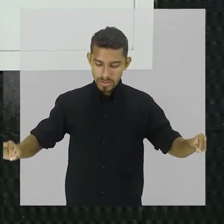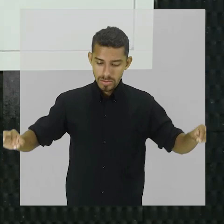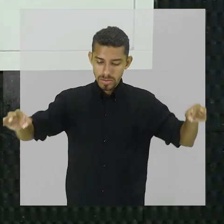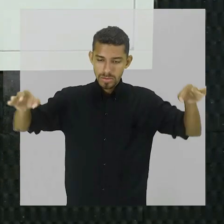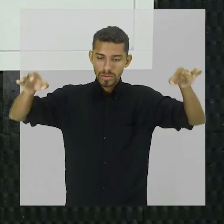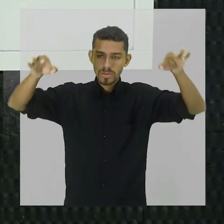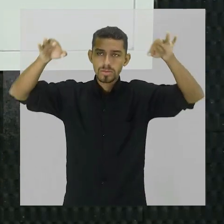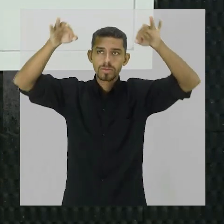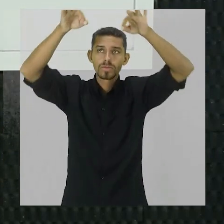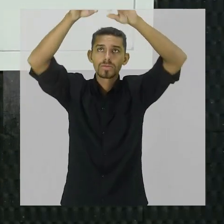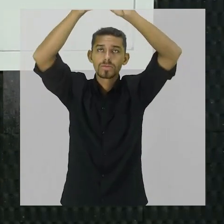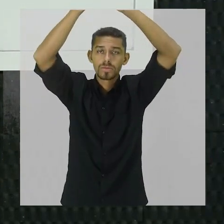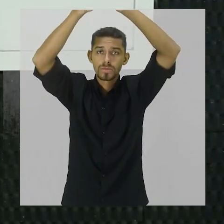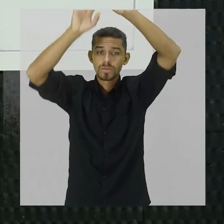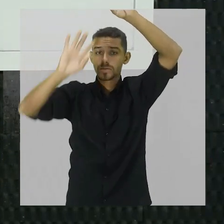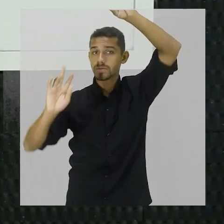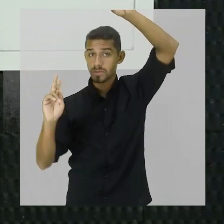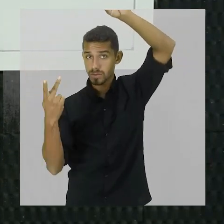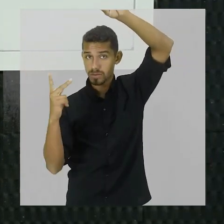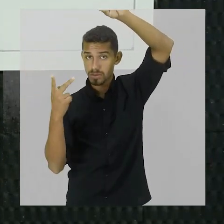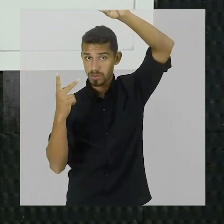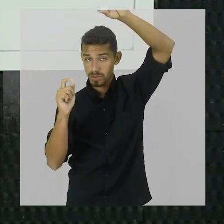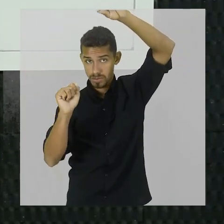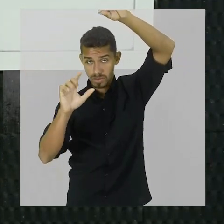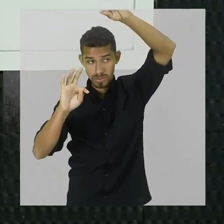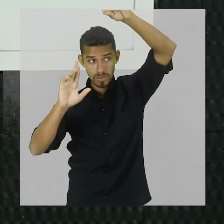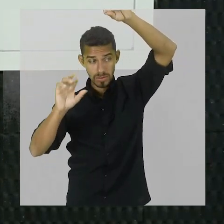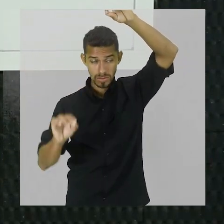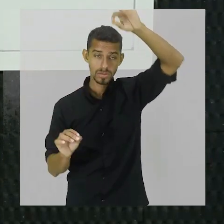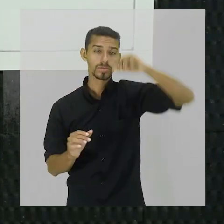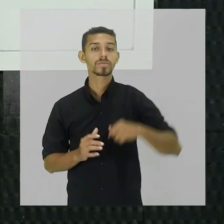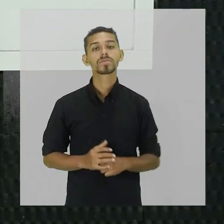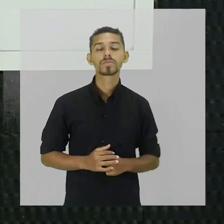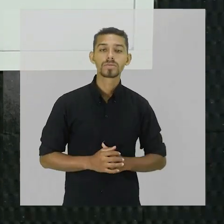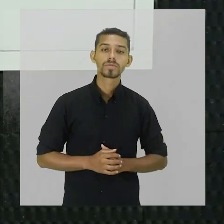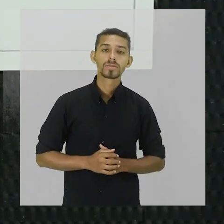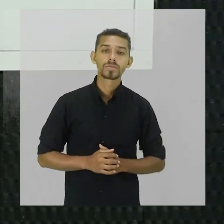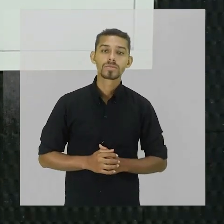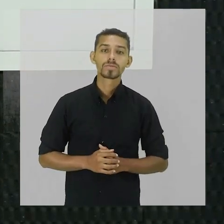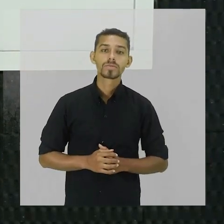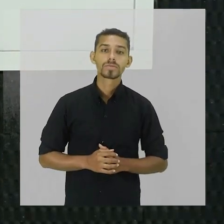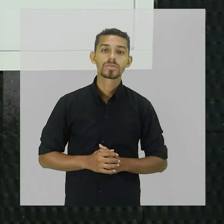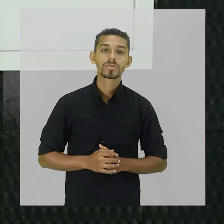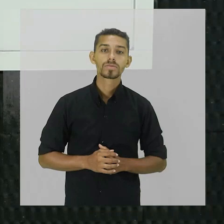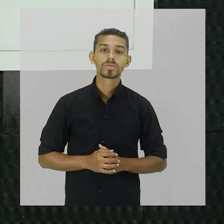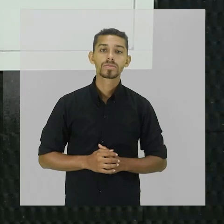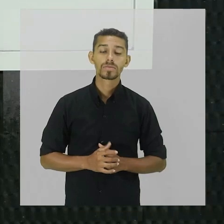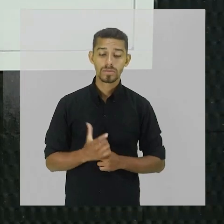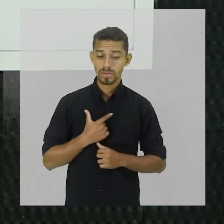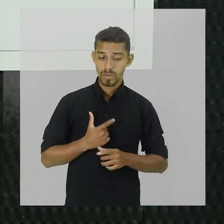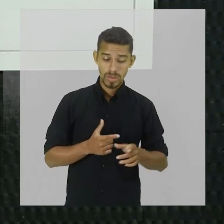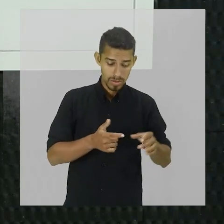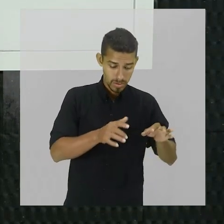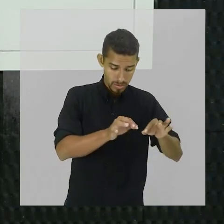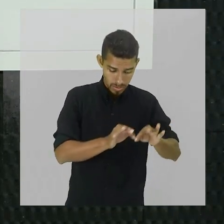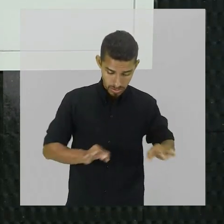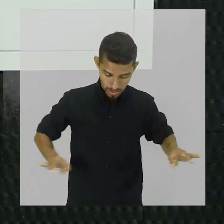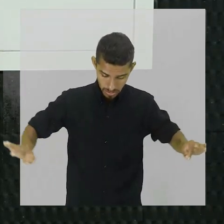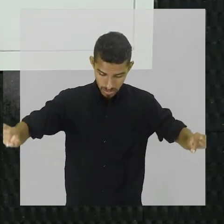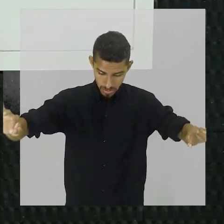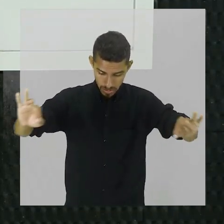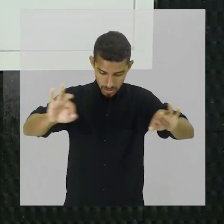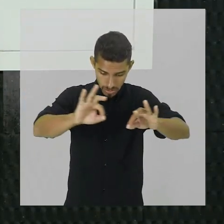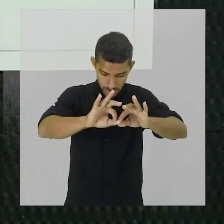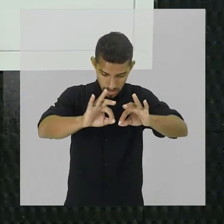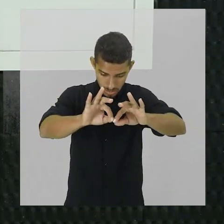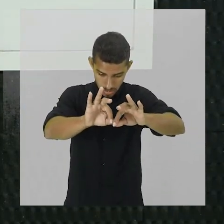a altura, que é esse ponto aqui que vai do vértice ao centro da circunferência, o raio da base,